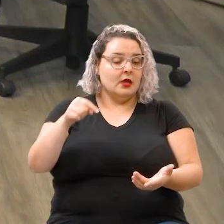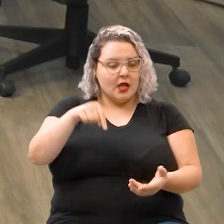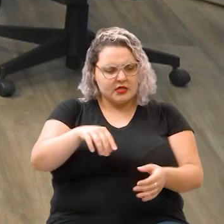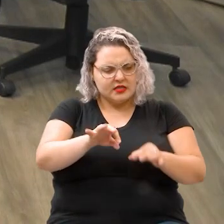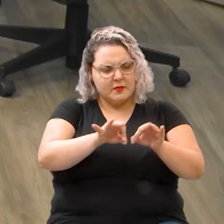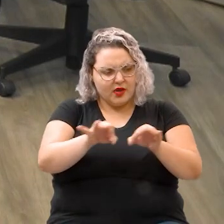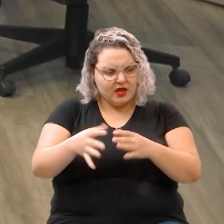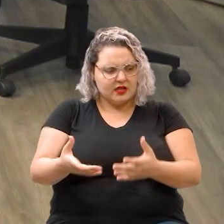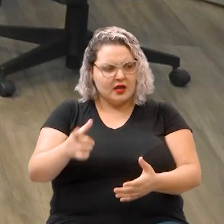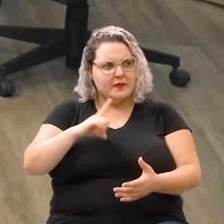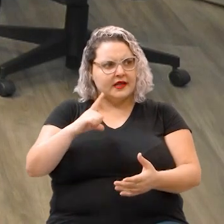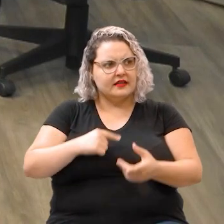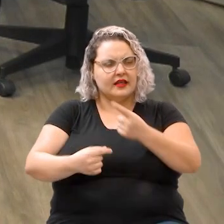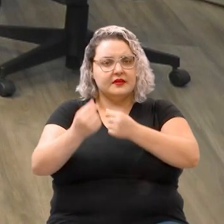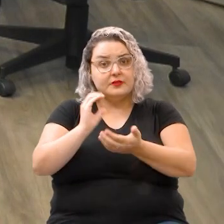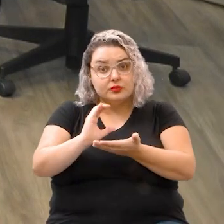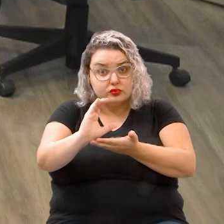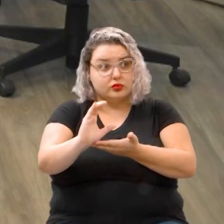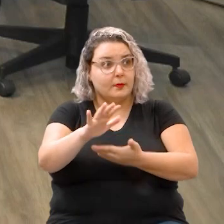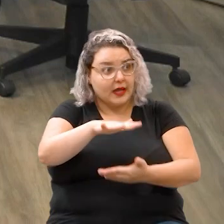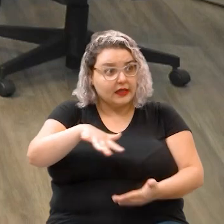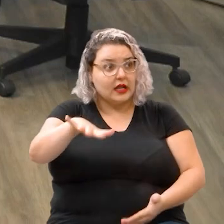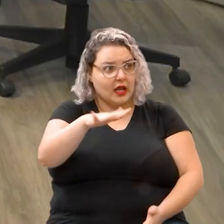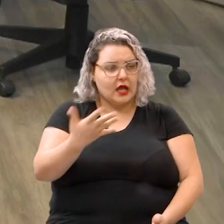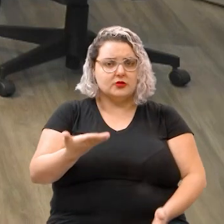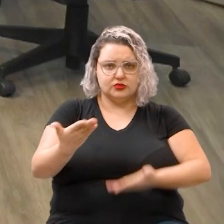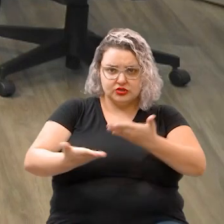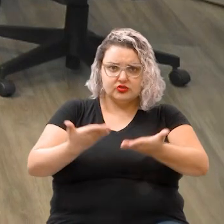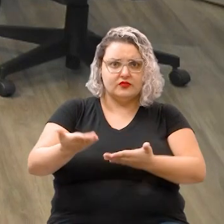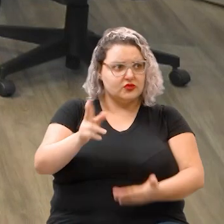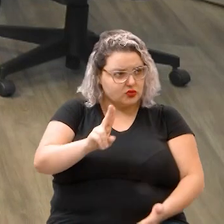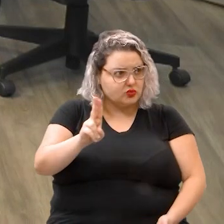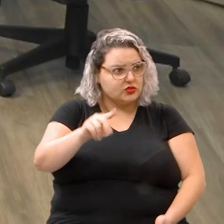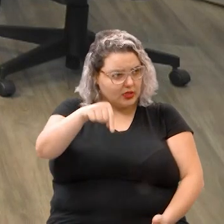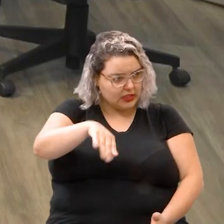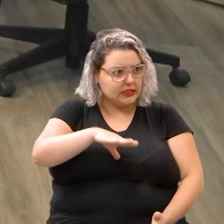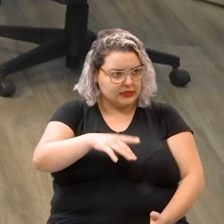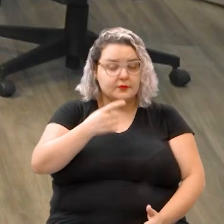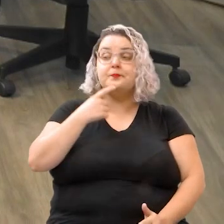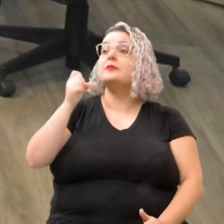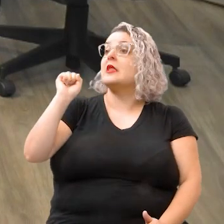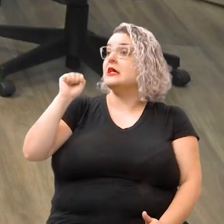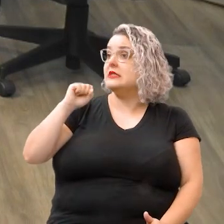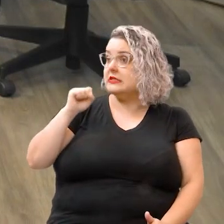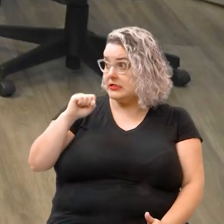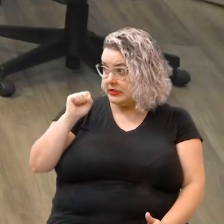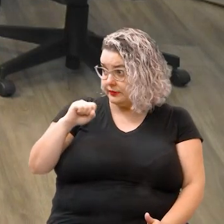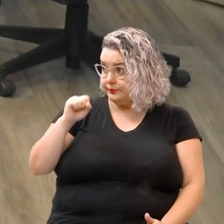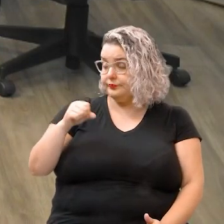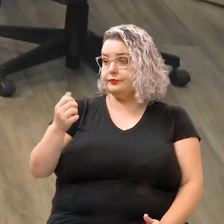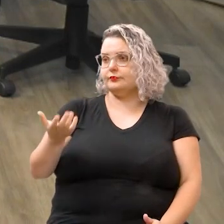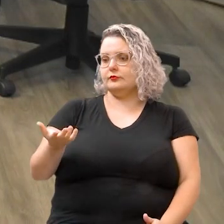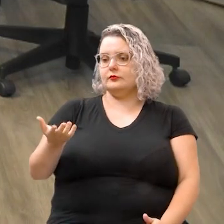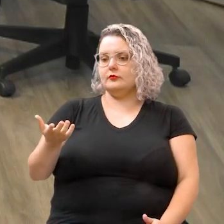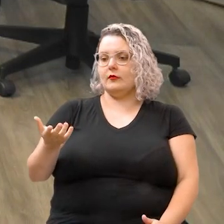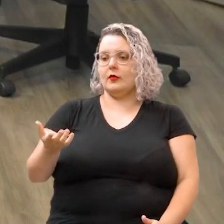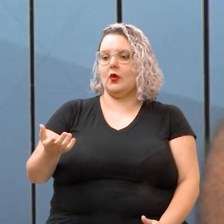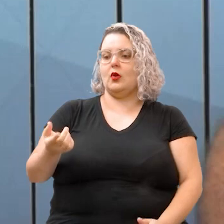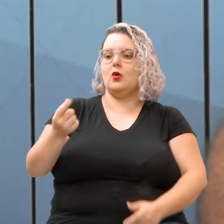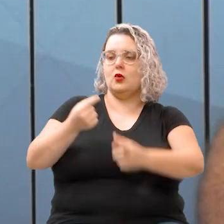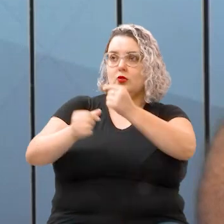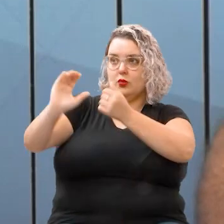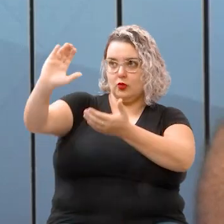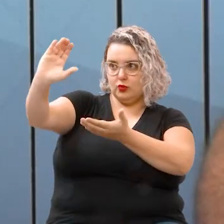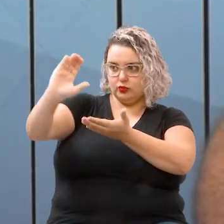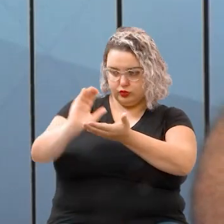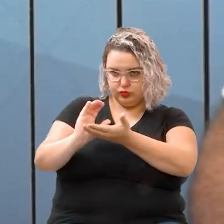programa traz verbas também para que os serviços sejam implementados aqui no município. Isso. O repasse que tem